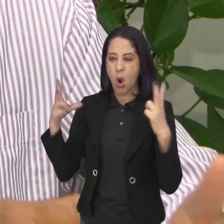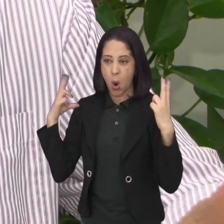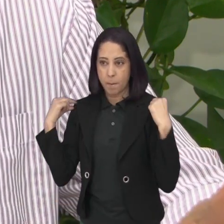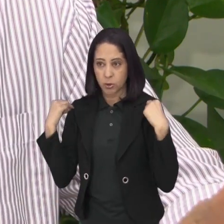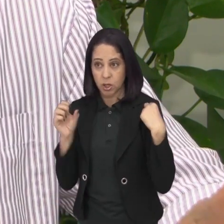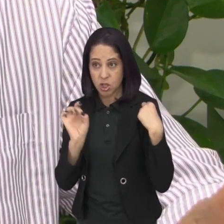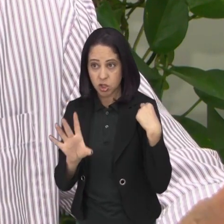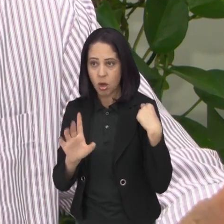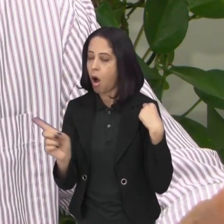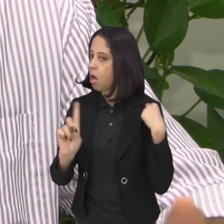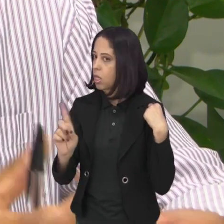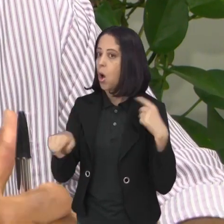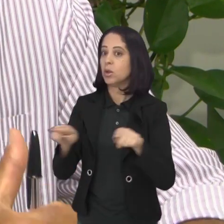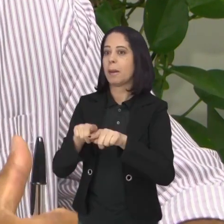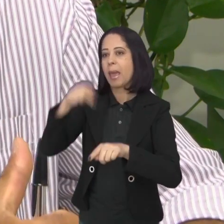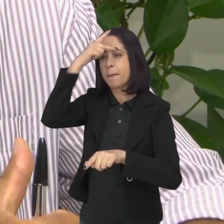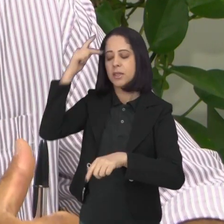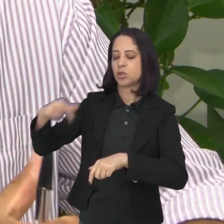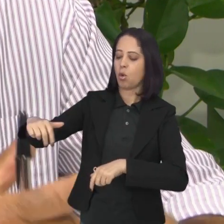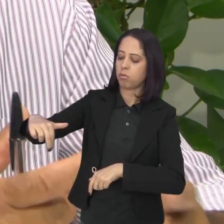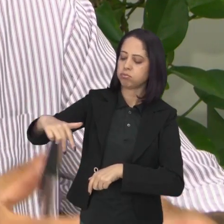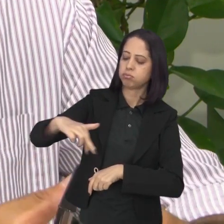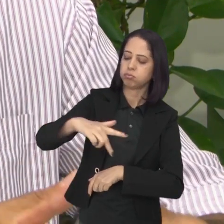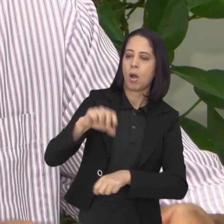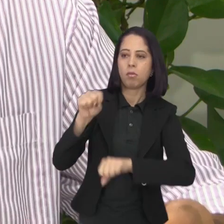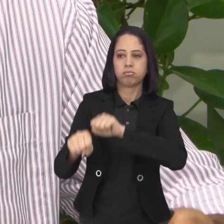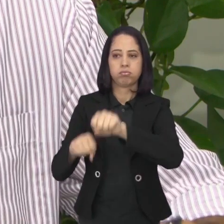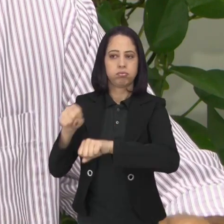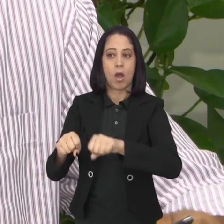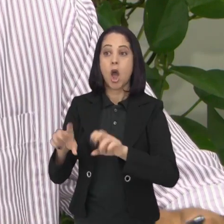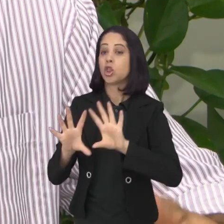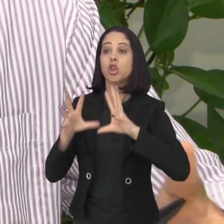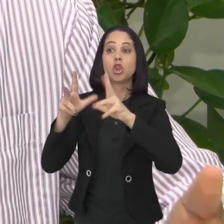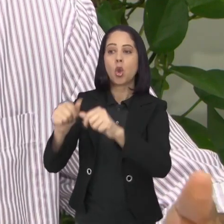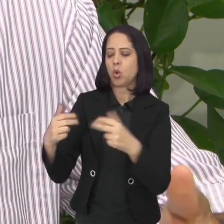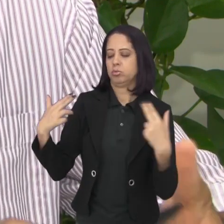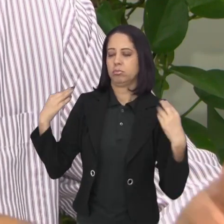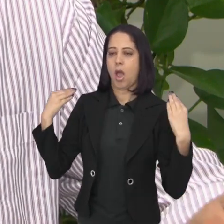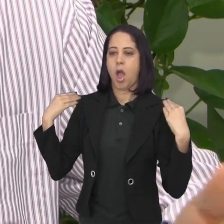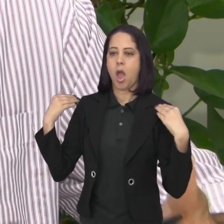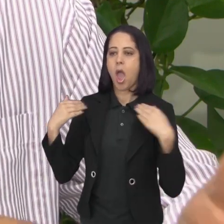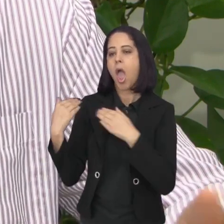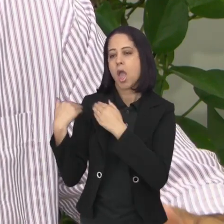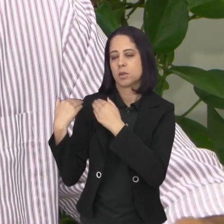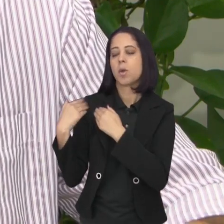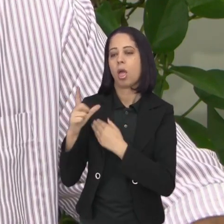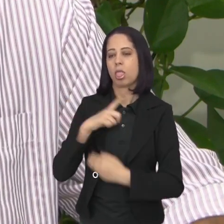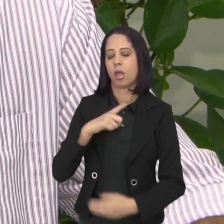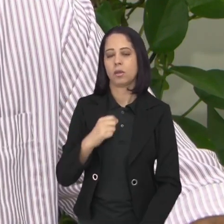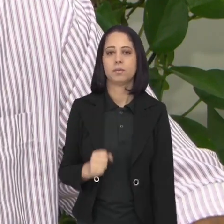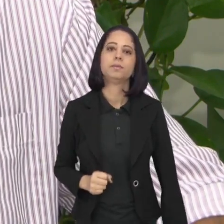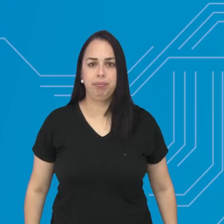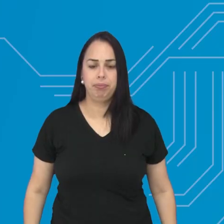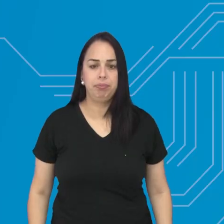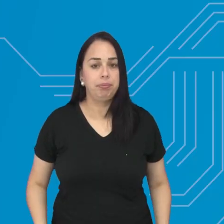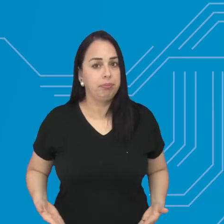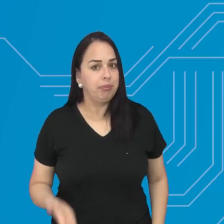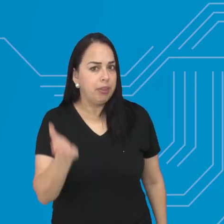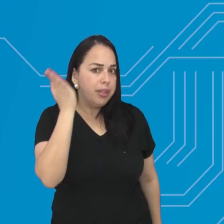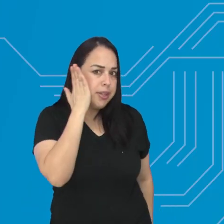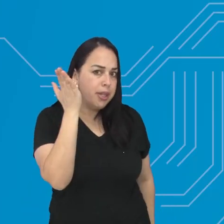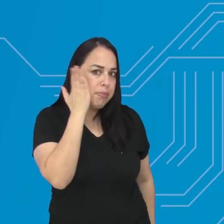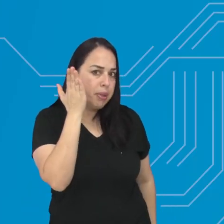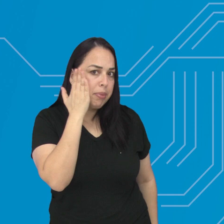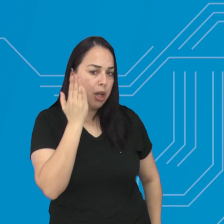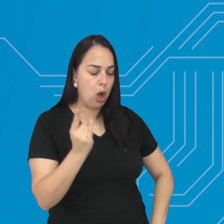responsáveis por um trânsito mais seguro. Não só o motorista, mas também o pedestre, o ciclista, enfim, todos somos responsáveis. E você